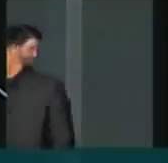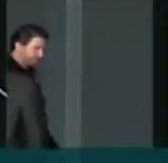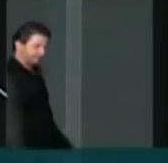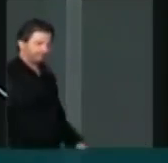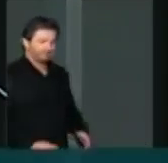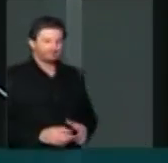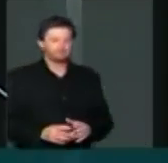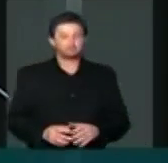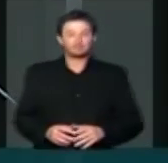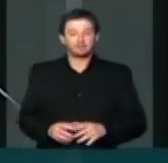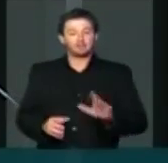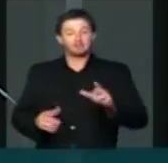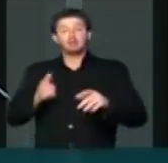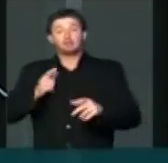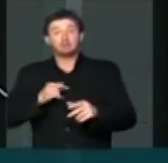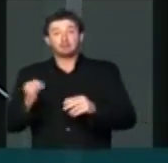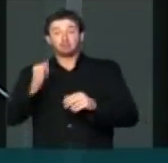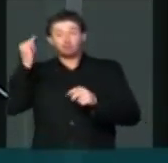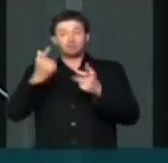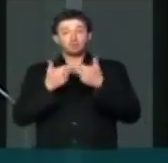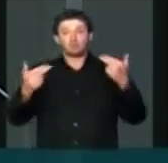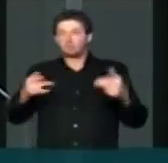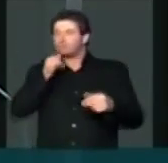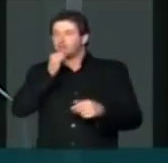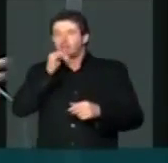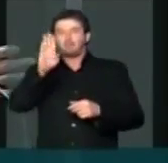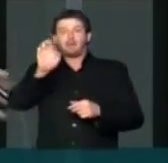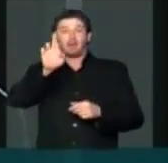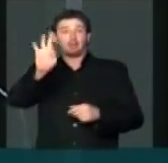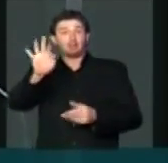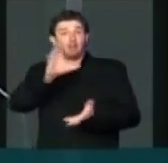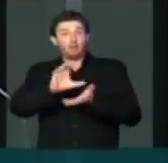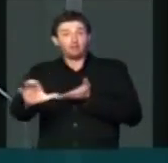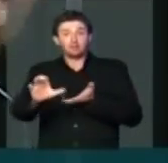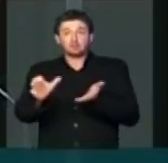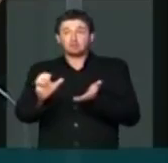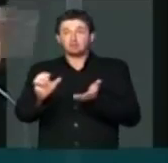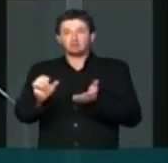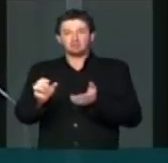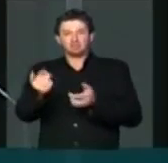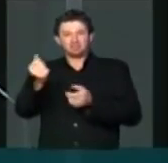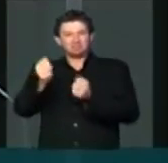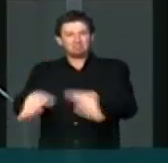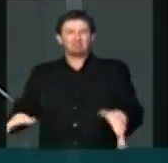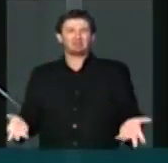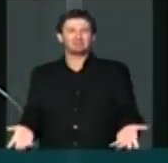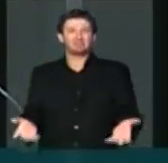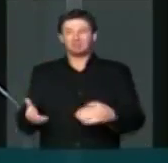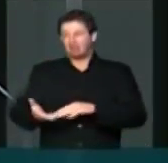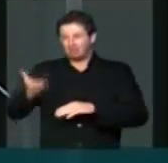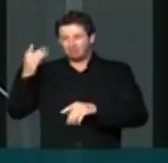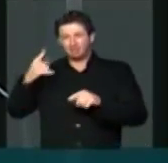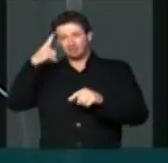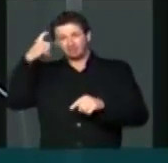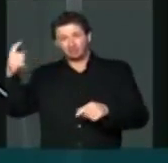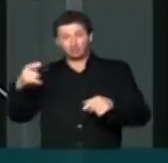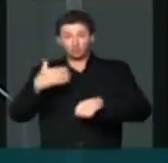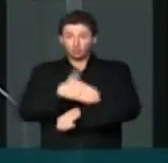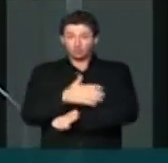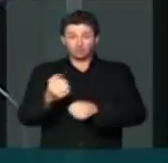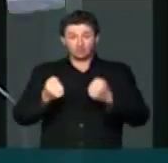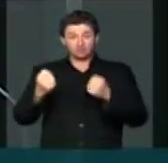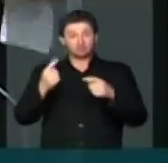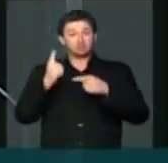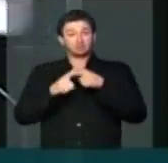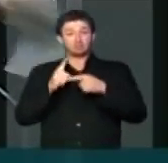muito importantes. Os investimentos em BRT, Belém é um exemplo de dinheiro jogado fora e aumento da violência no trânsito